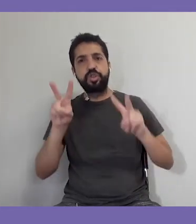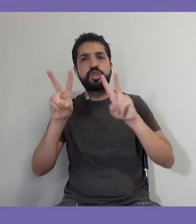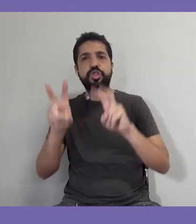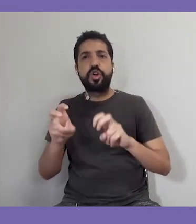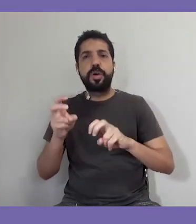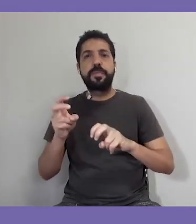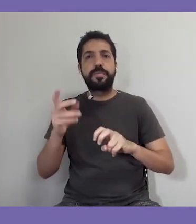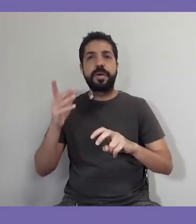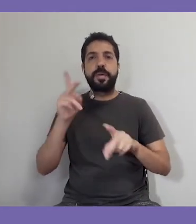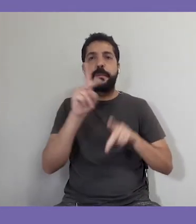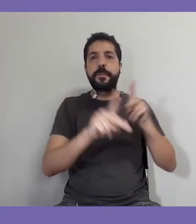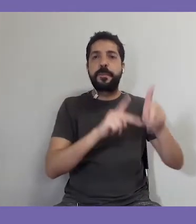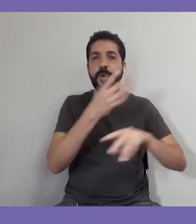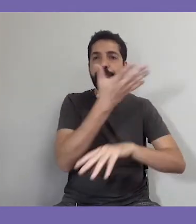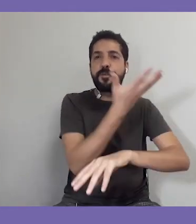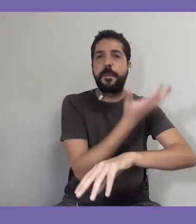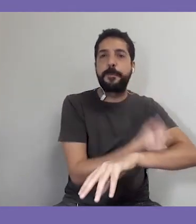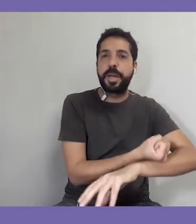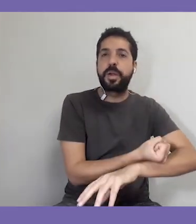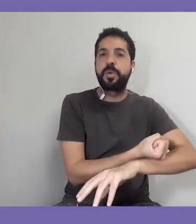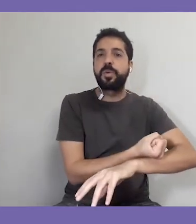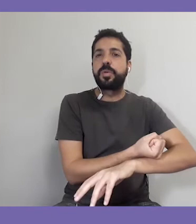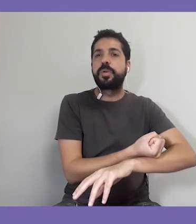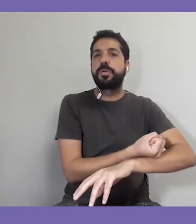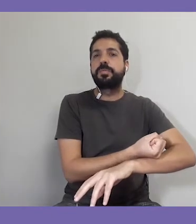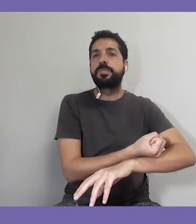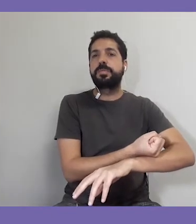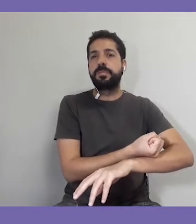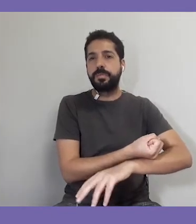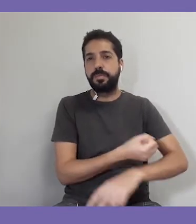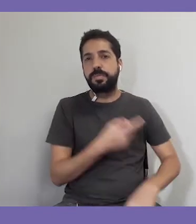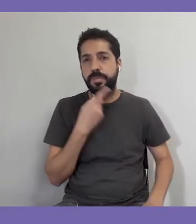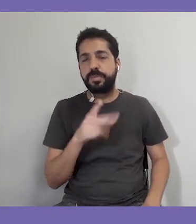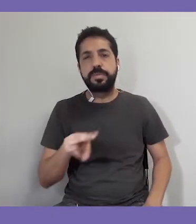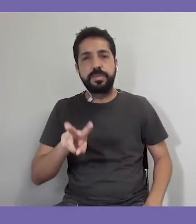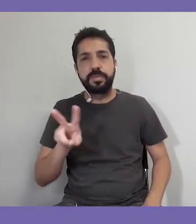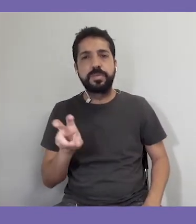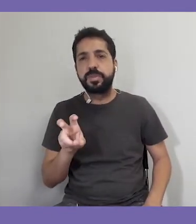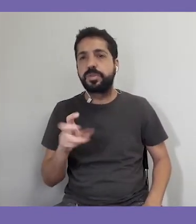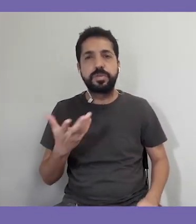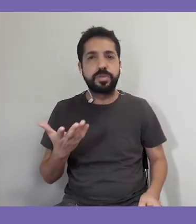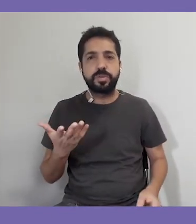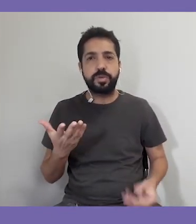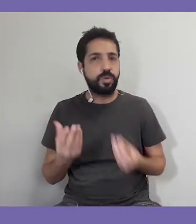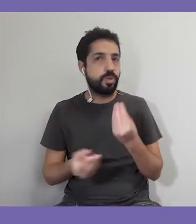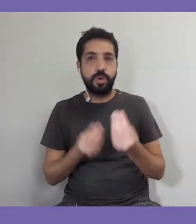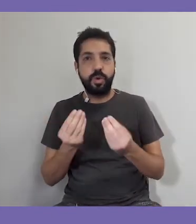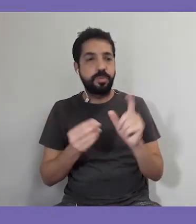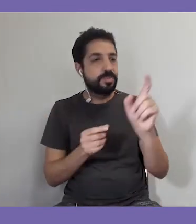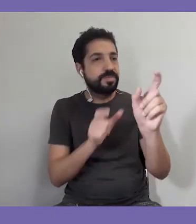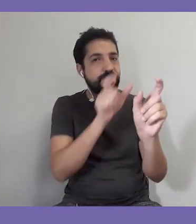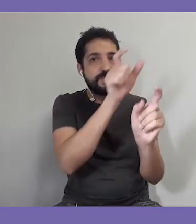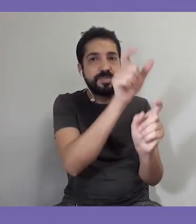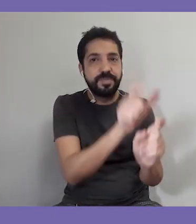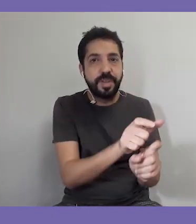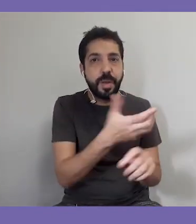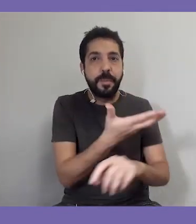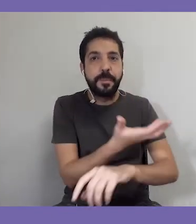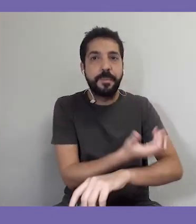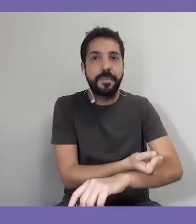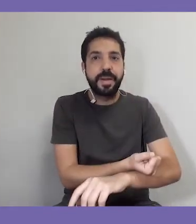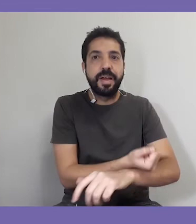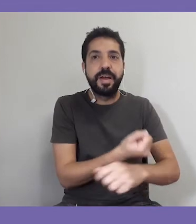Weiner-Schuckmann sobre branquitude. Ela adota a perspectiva do Frantz Fanon de estudar o branco, né,